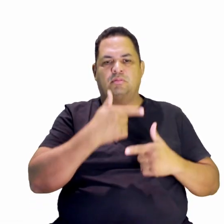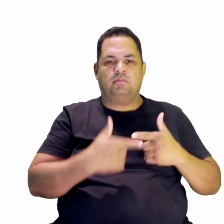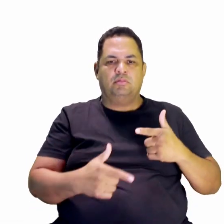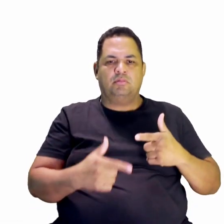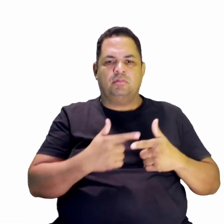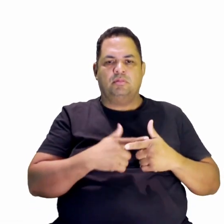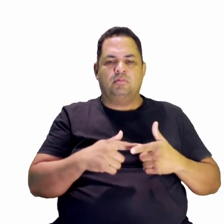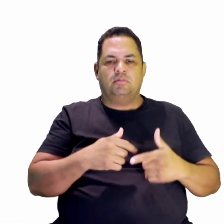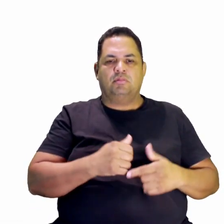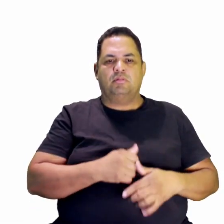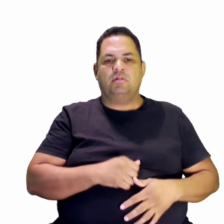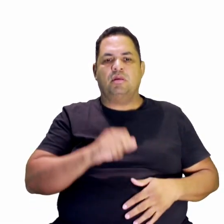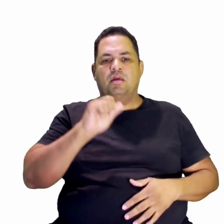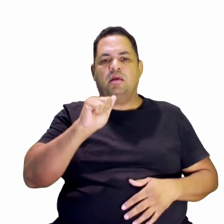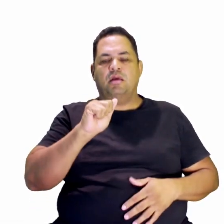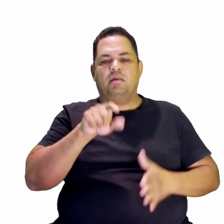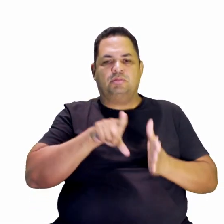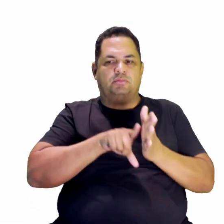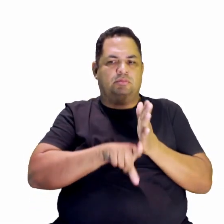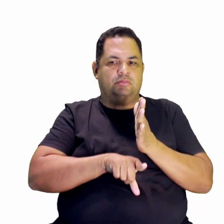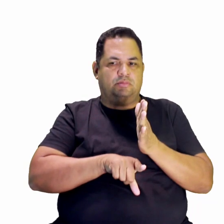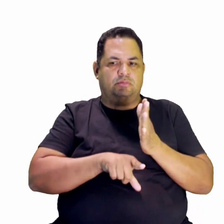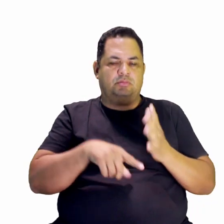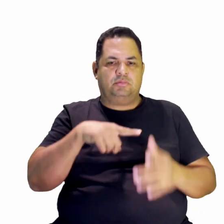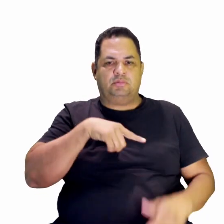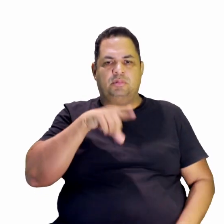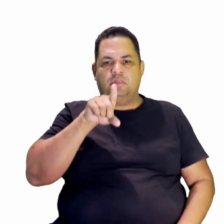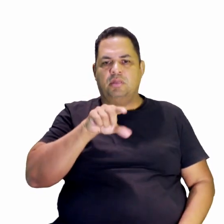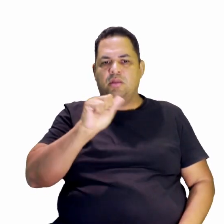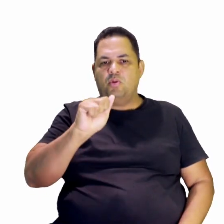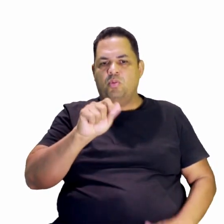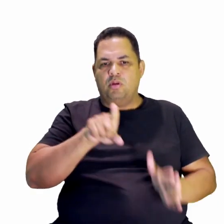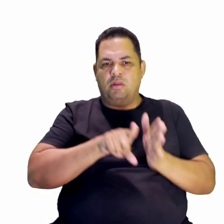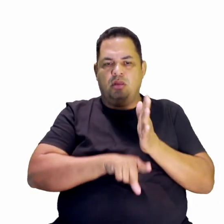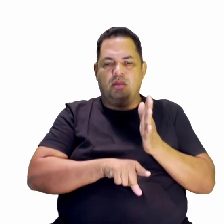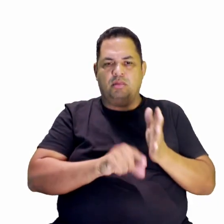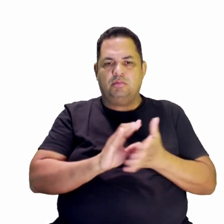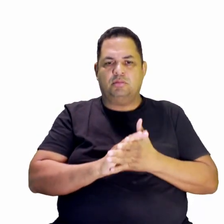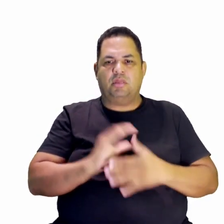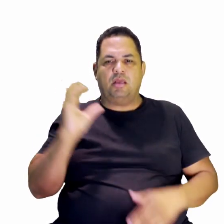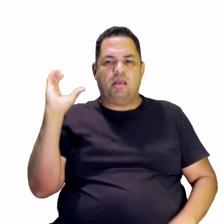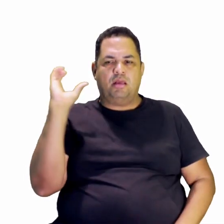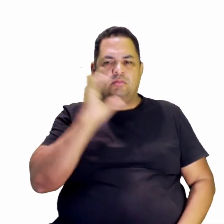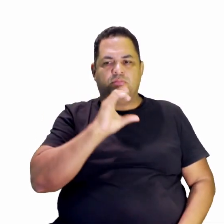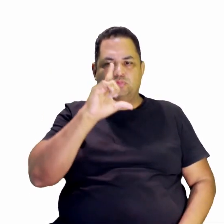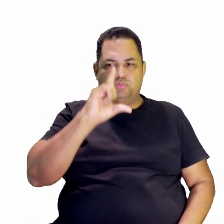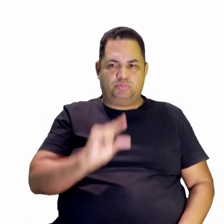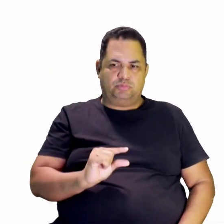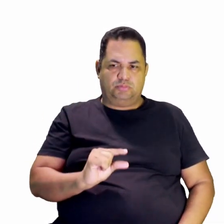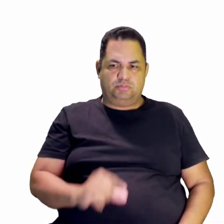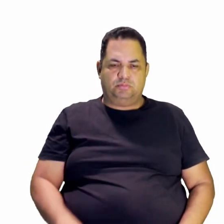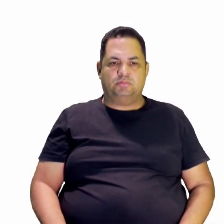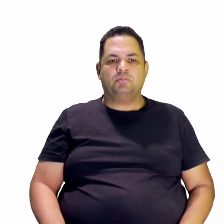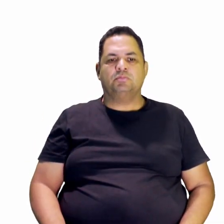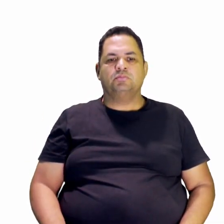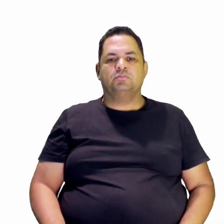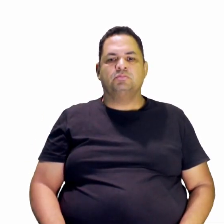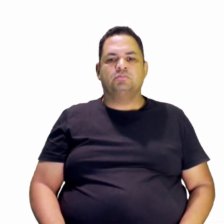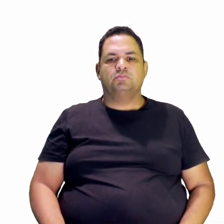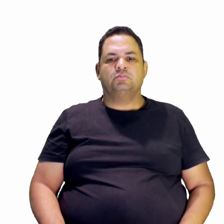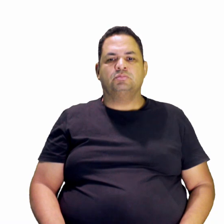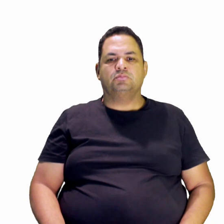direitinho, que a aceleração negativa, claro, porque está diminuindo a velocidade, né?